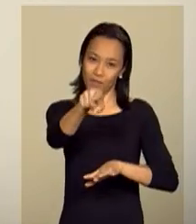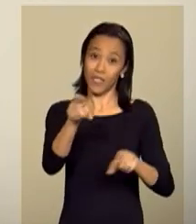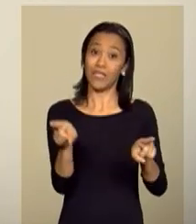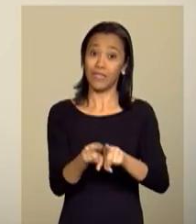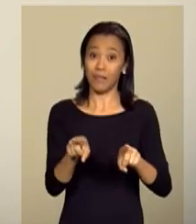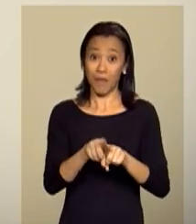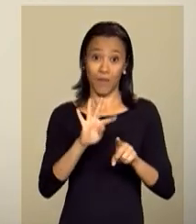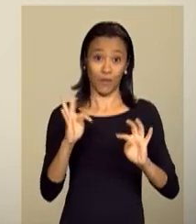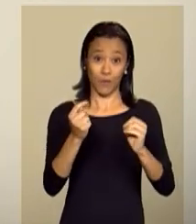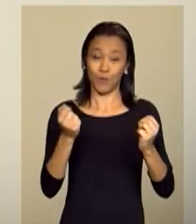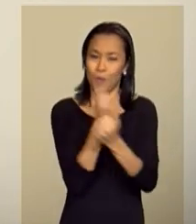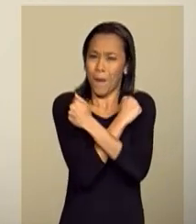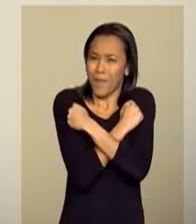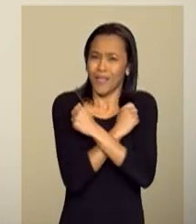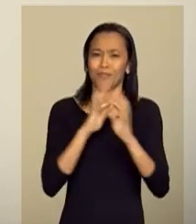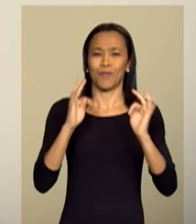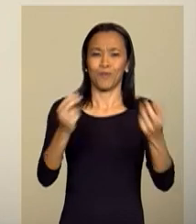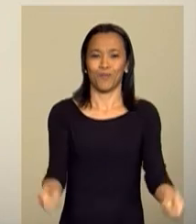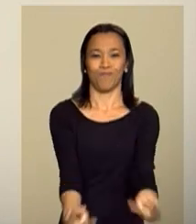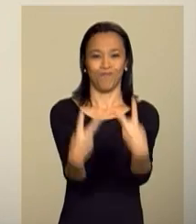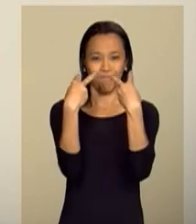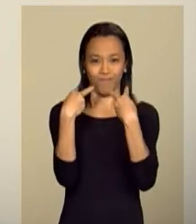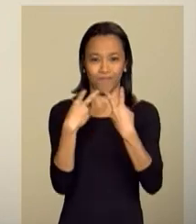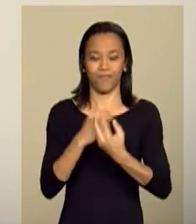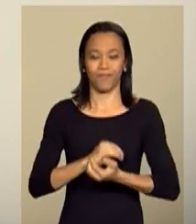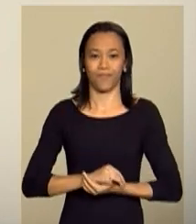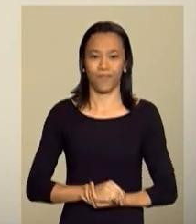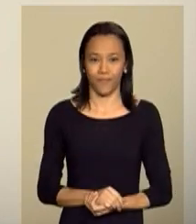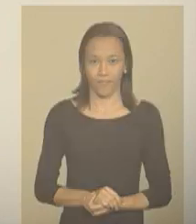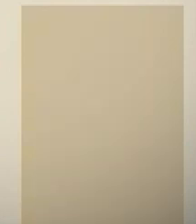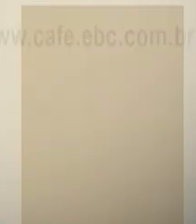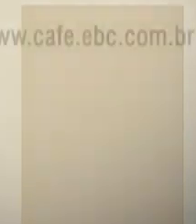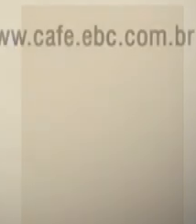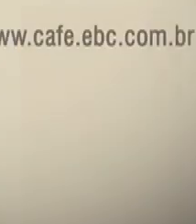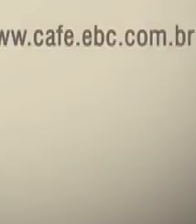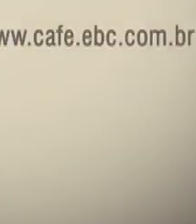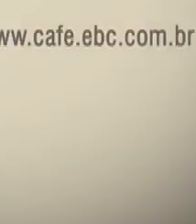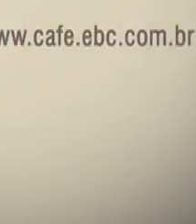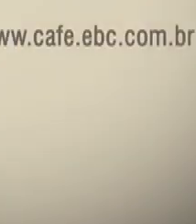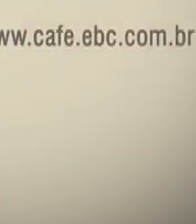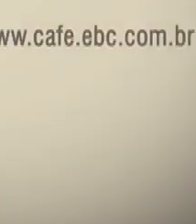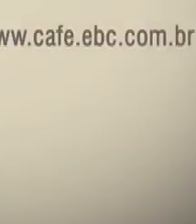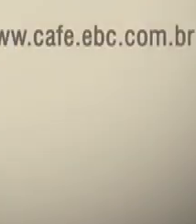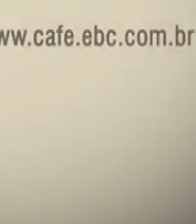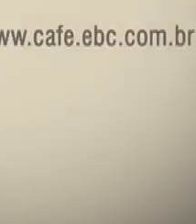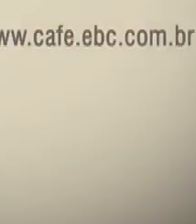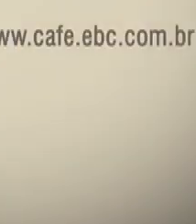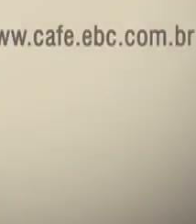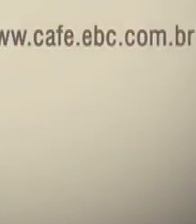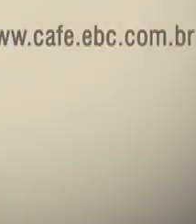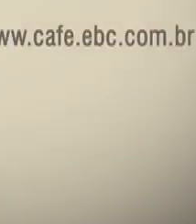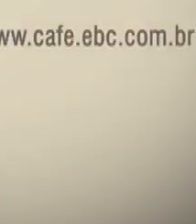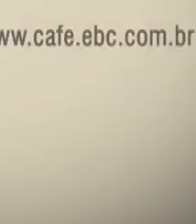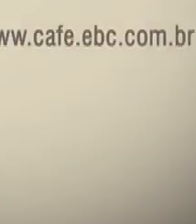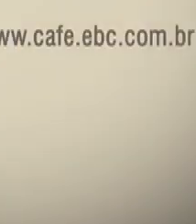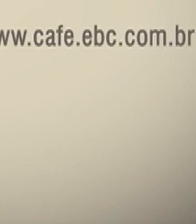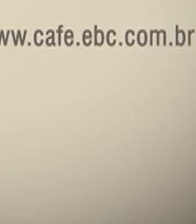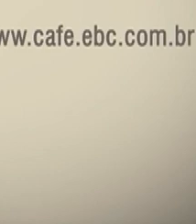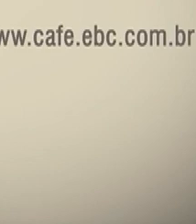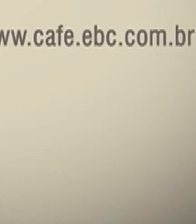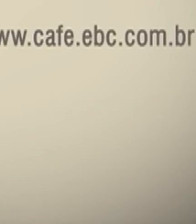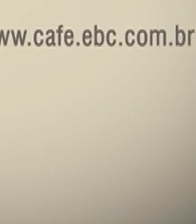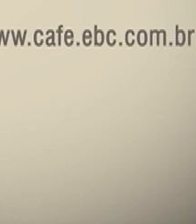você e um abraço para os nossos ouvintes você que nos ouve pode acessar o café com a Presidenta na